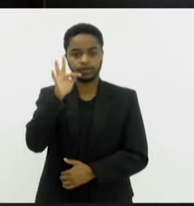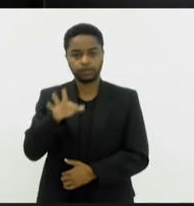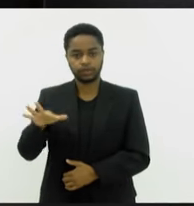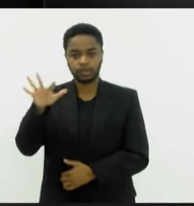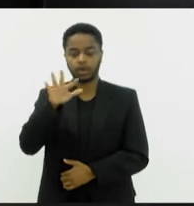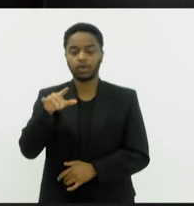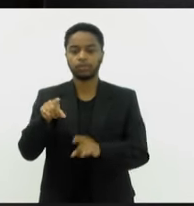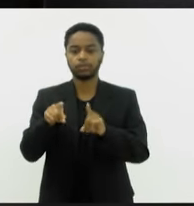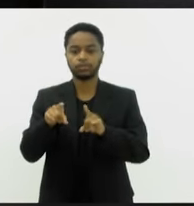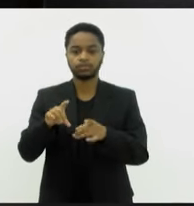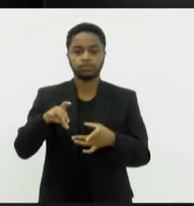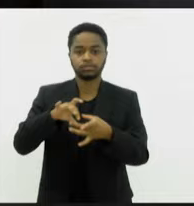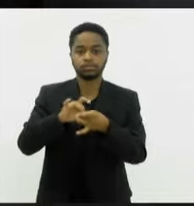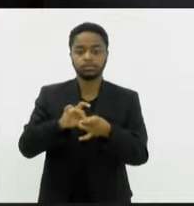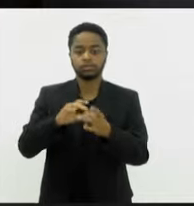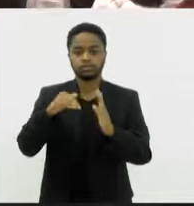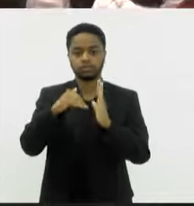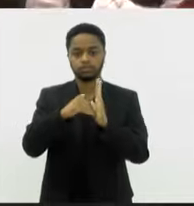deputados